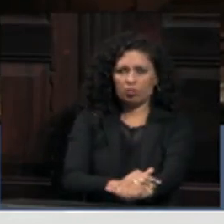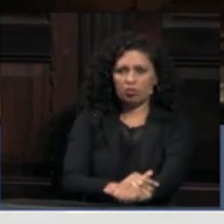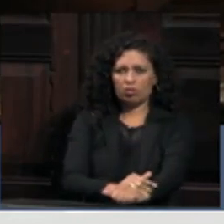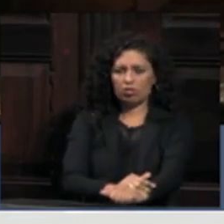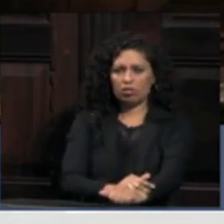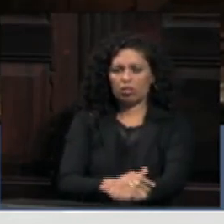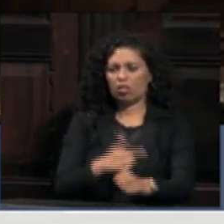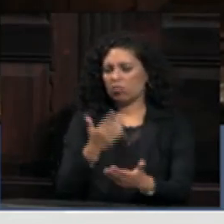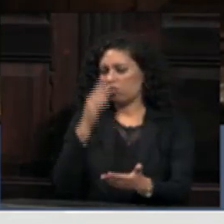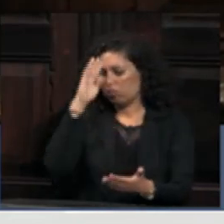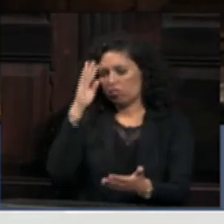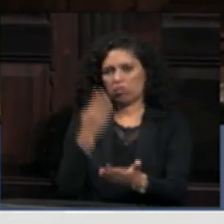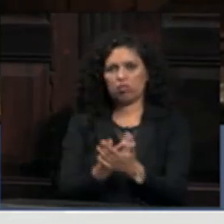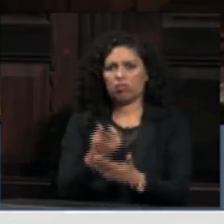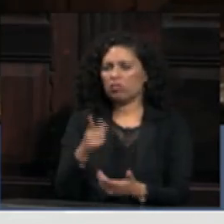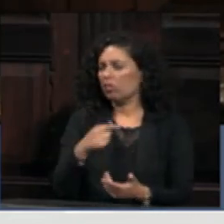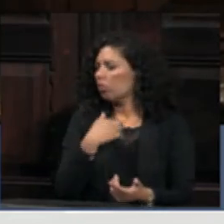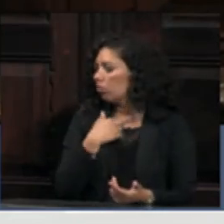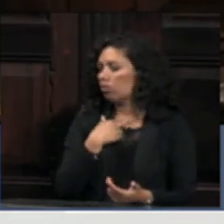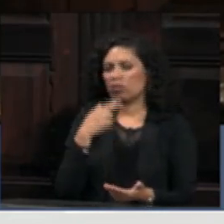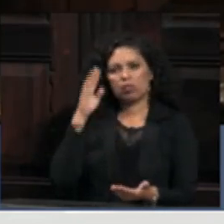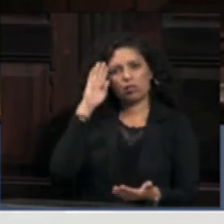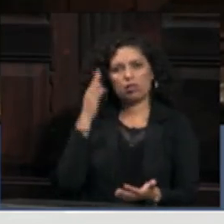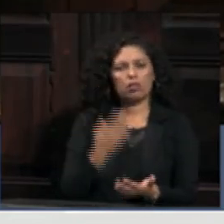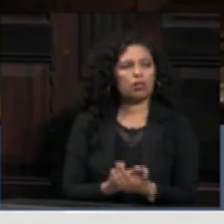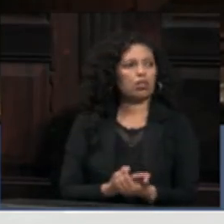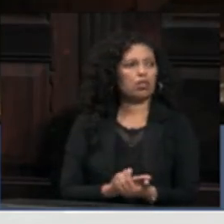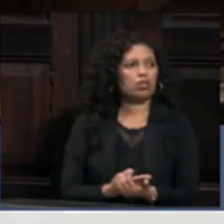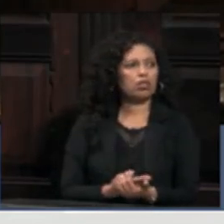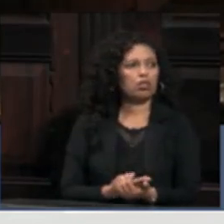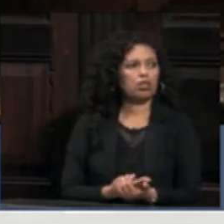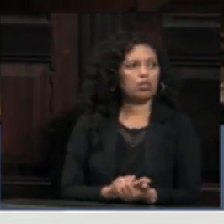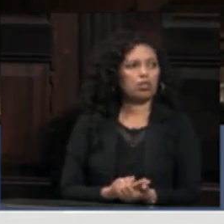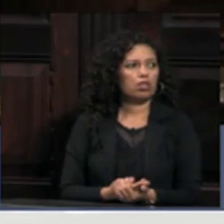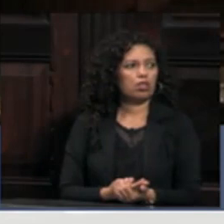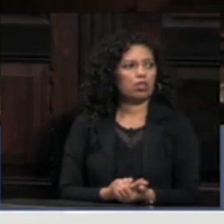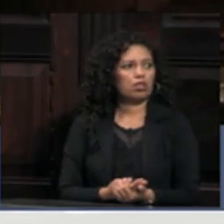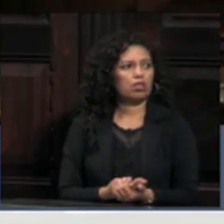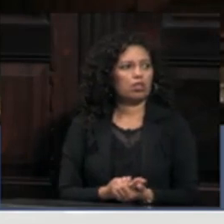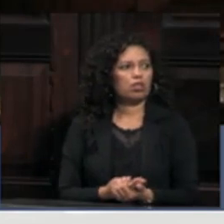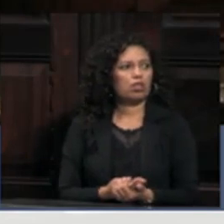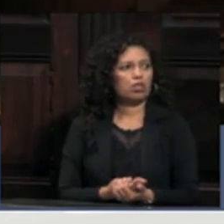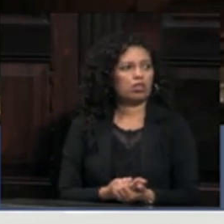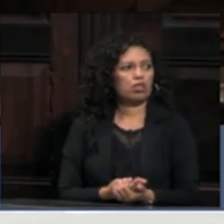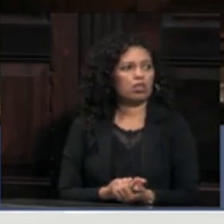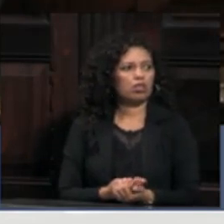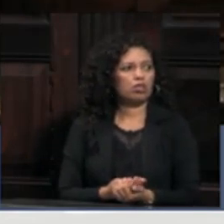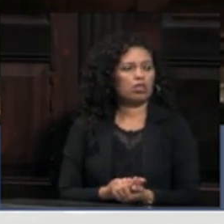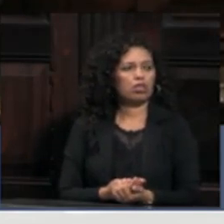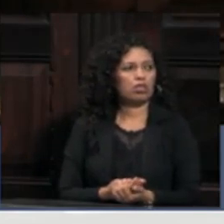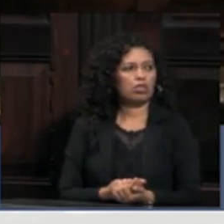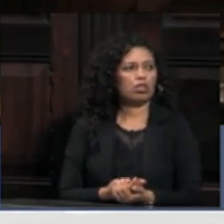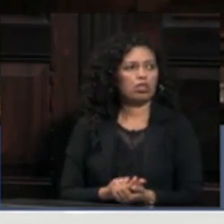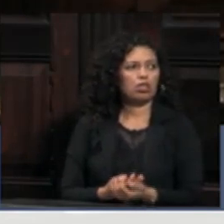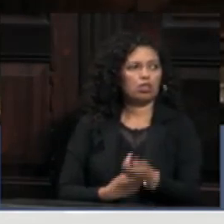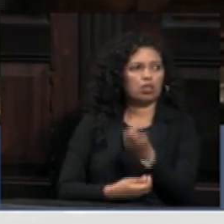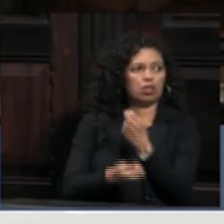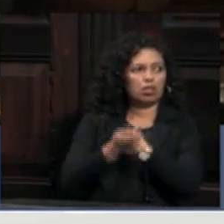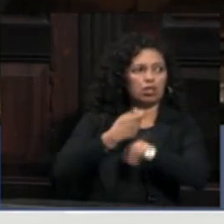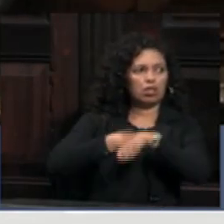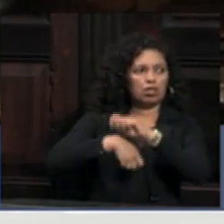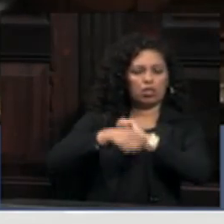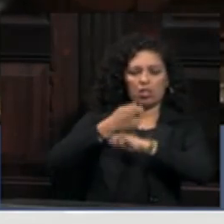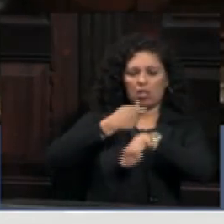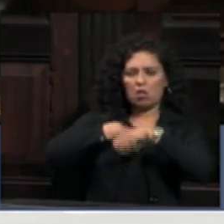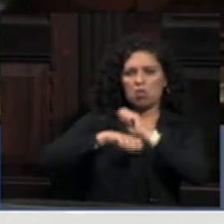acreditar, não posso, que a economia inteira vá ficar nas mãos da escola de